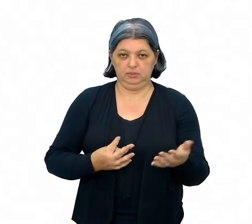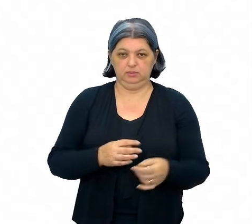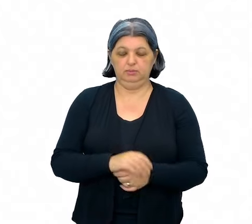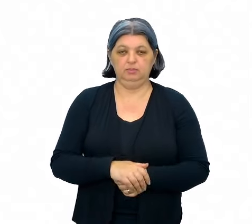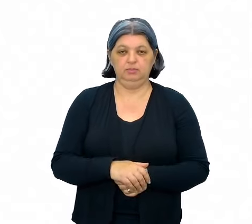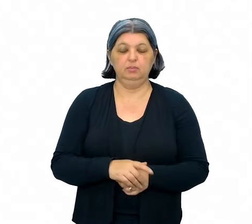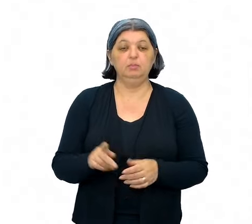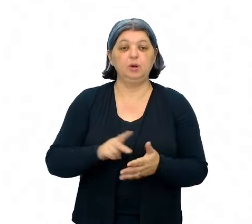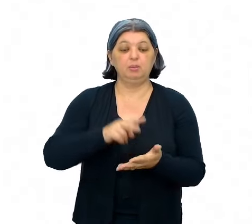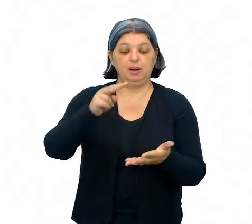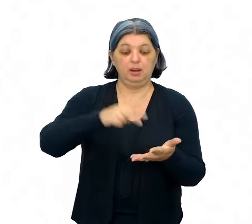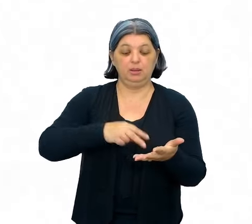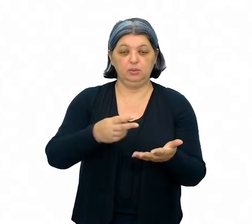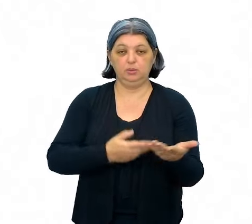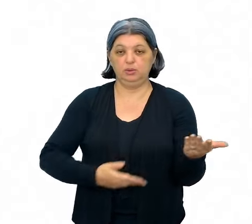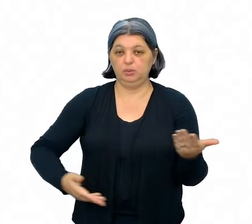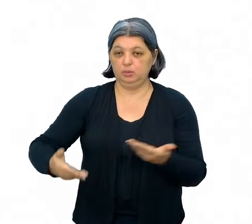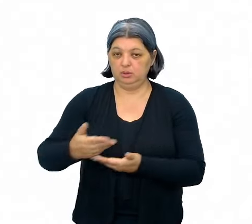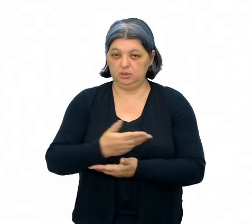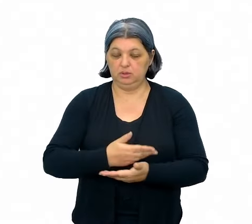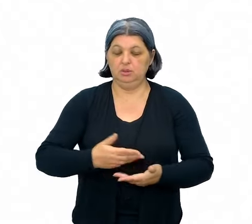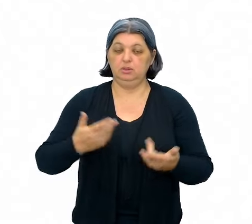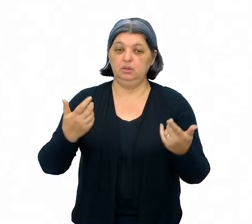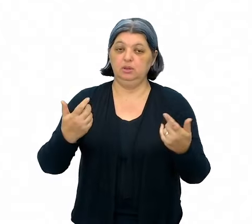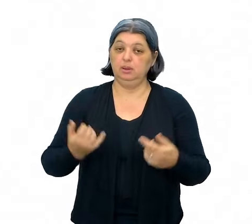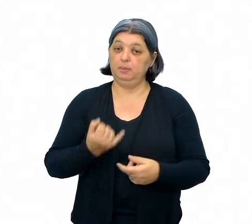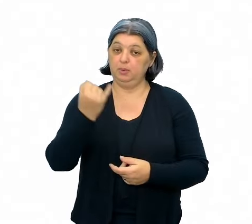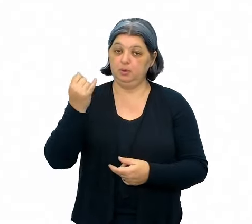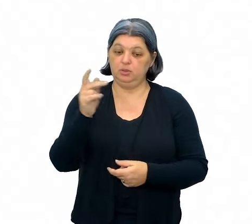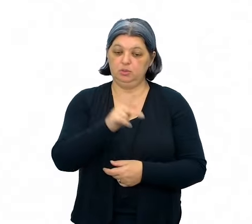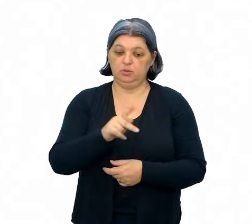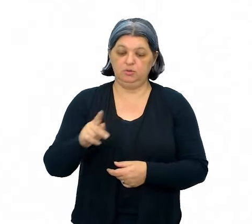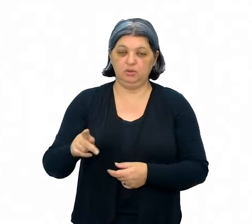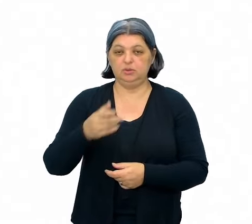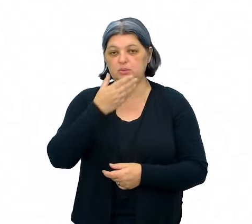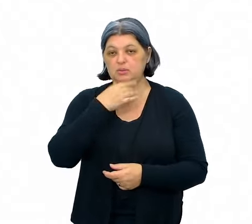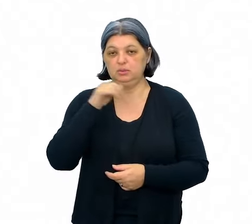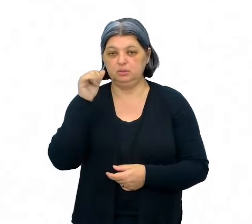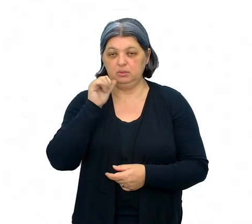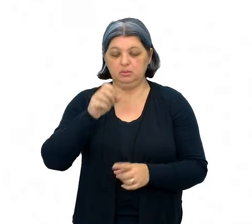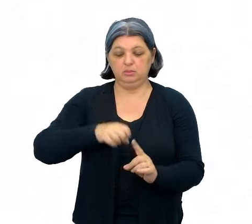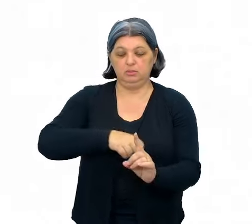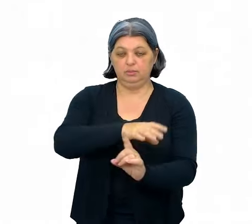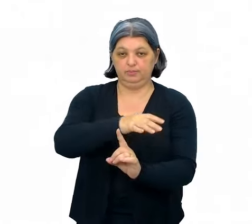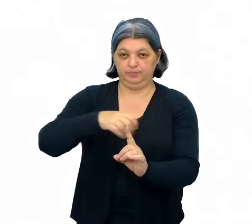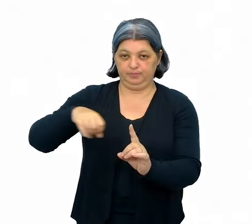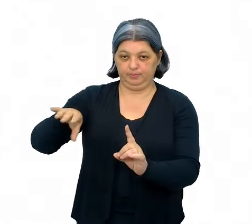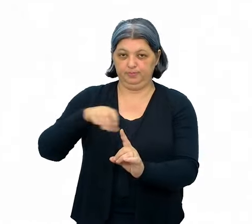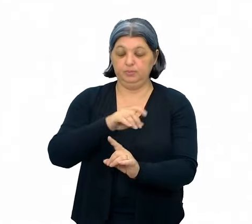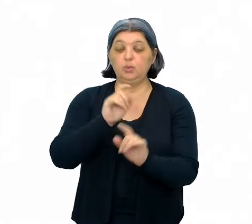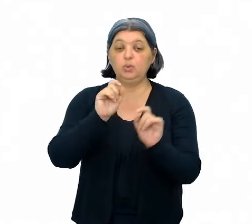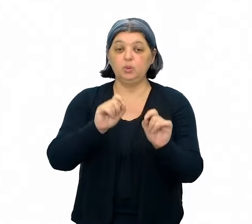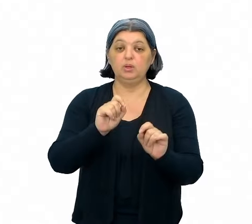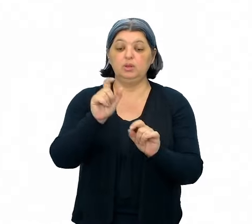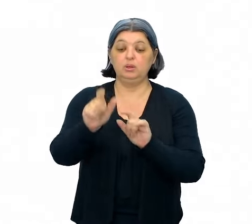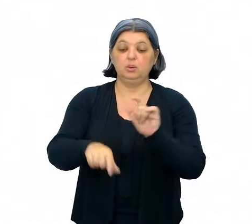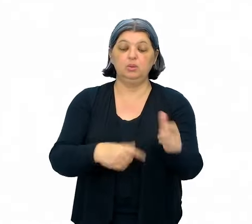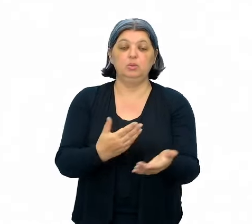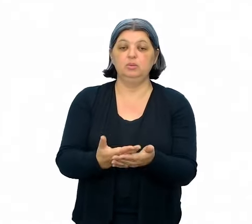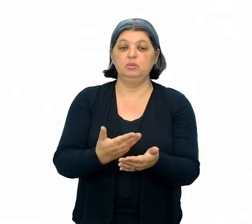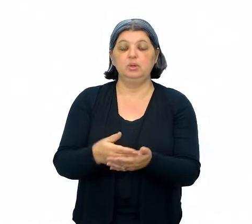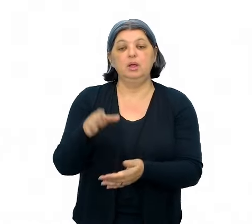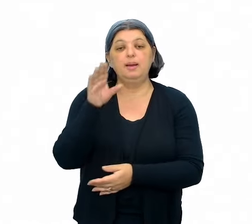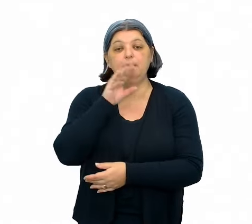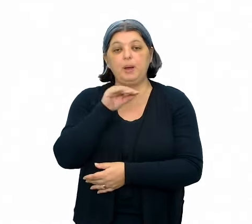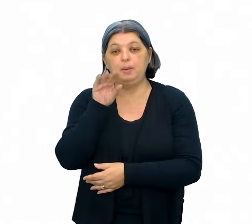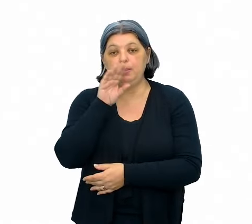compartilhada, é essencial que você, professor e professora, faça essa mediação entre o que um estudante fala,